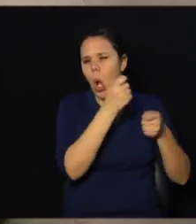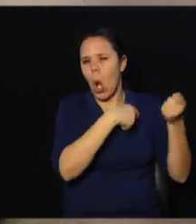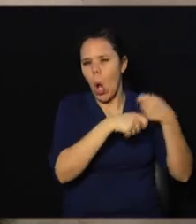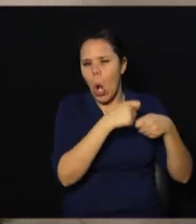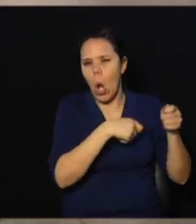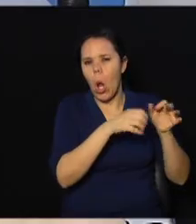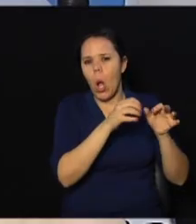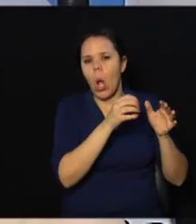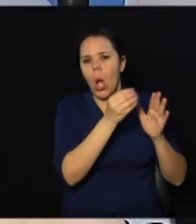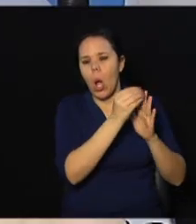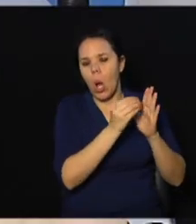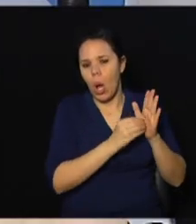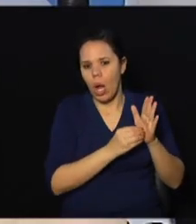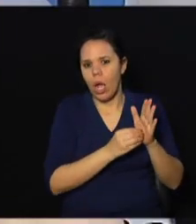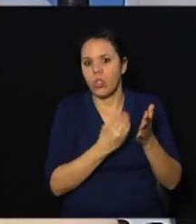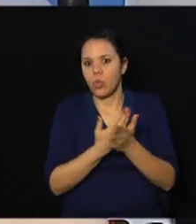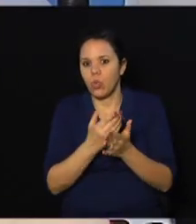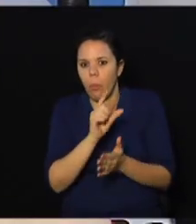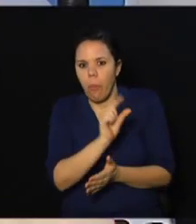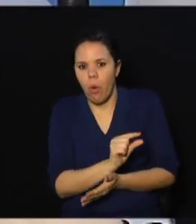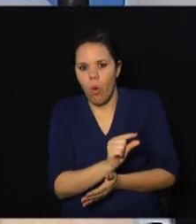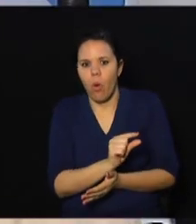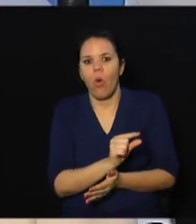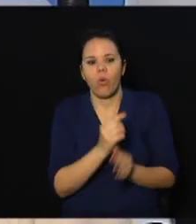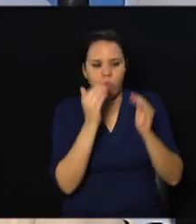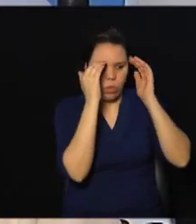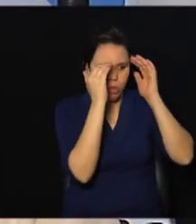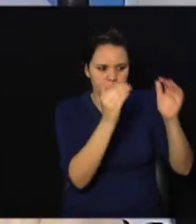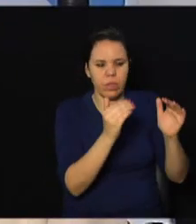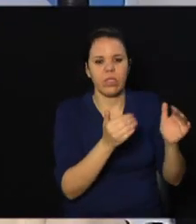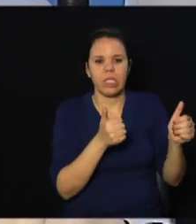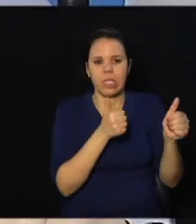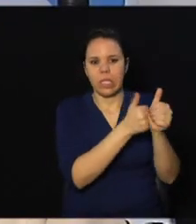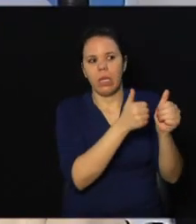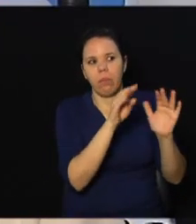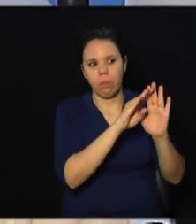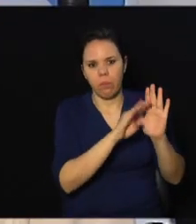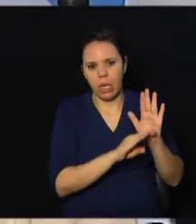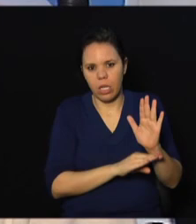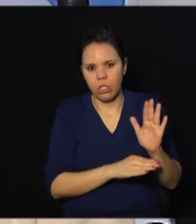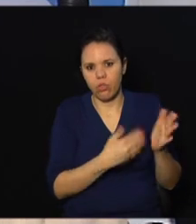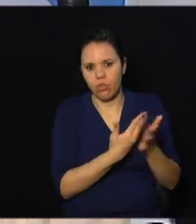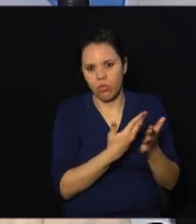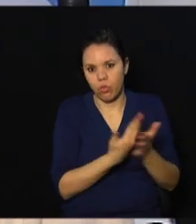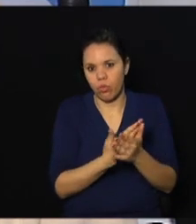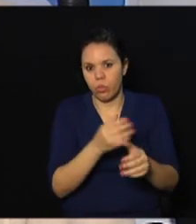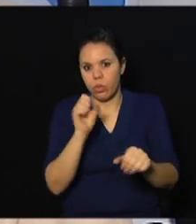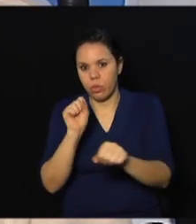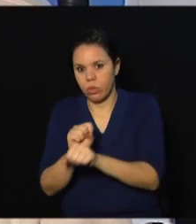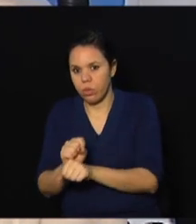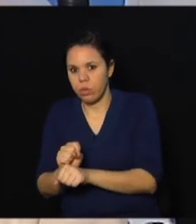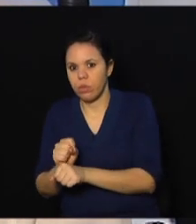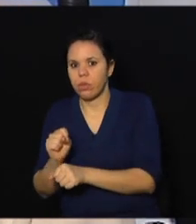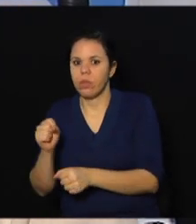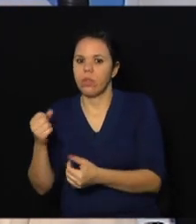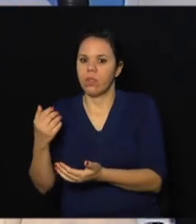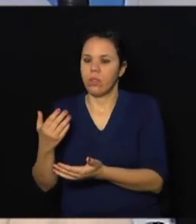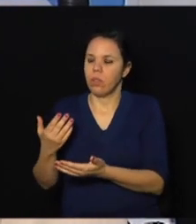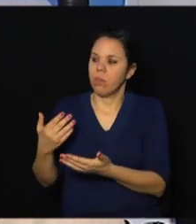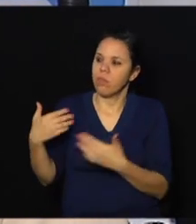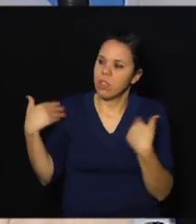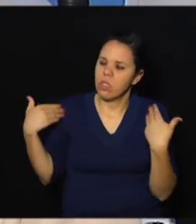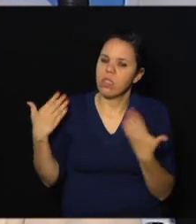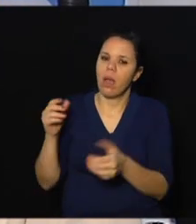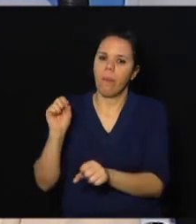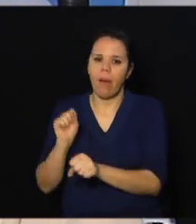um pouco. Tem que seguir sempre o nosso plano de estudo, né? O momento que a gente está estudando, a gente está estudando. O momento que a gente para, a gente tem que realmente parar. Né?